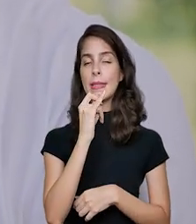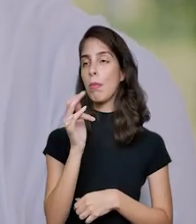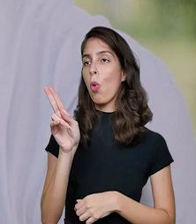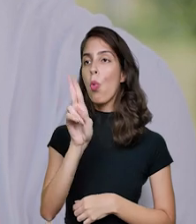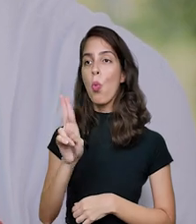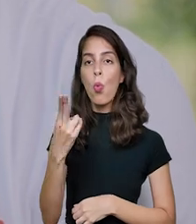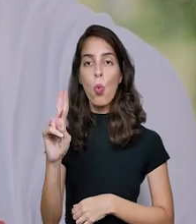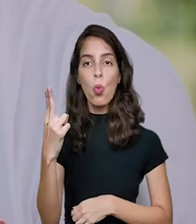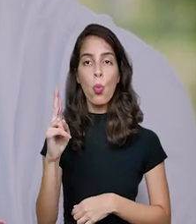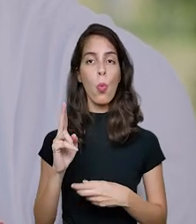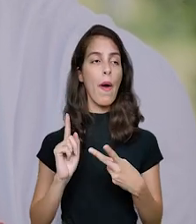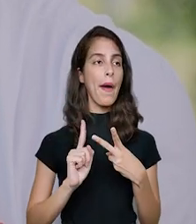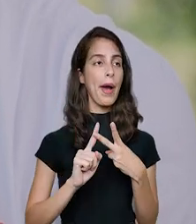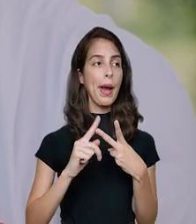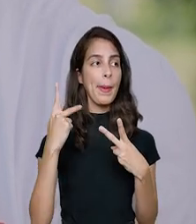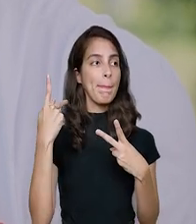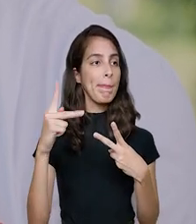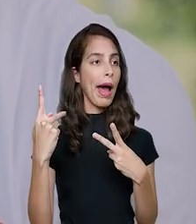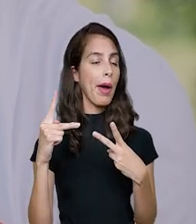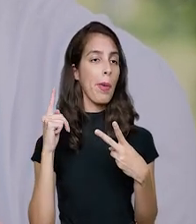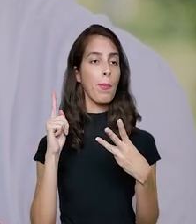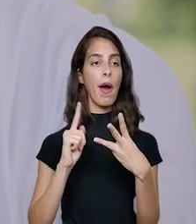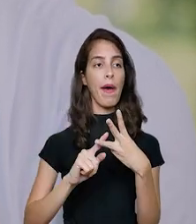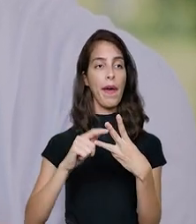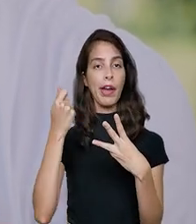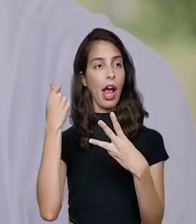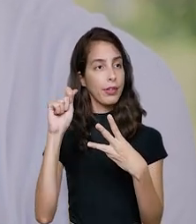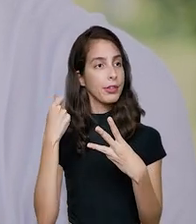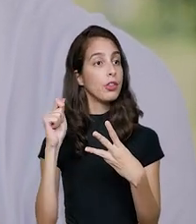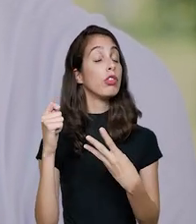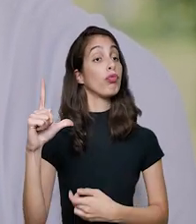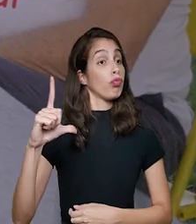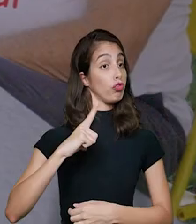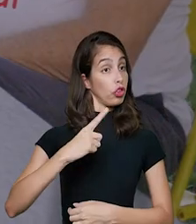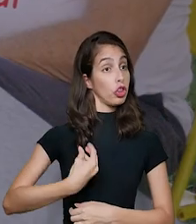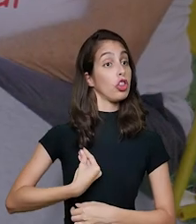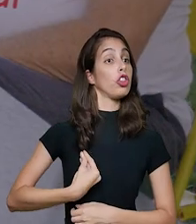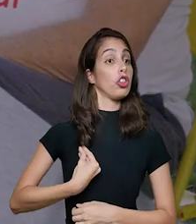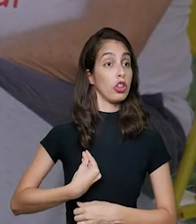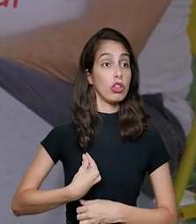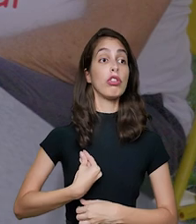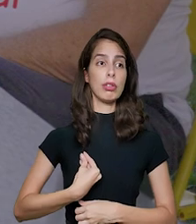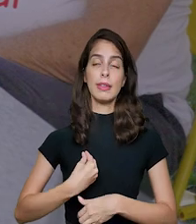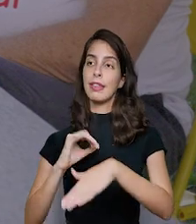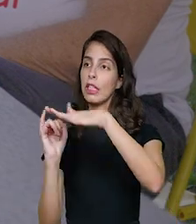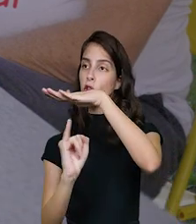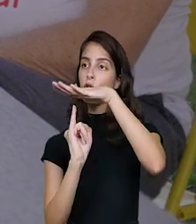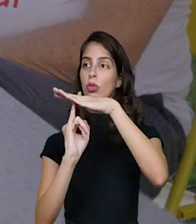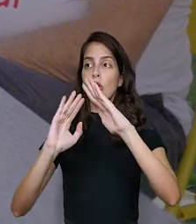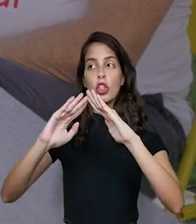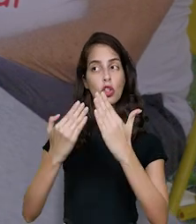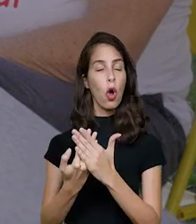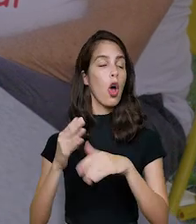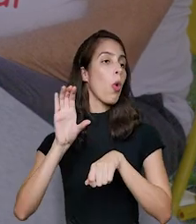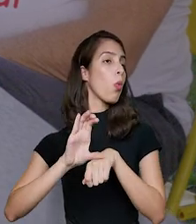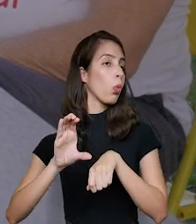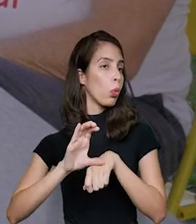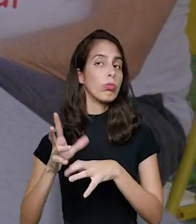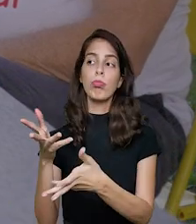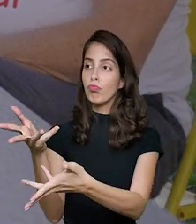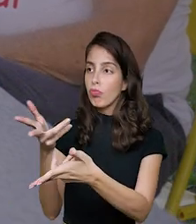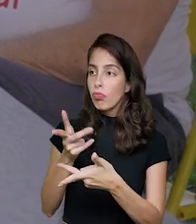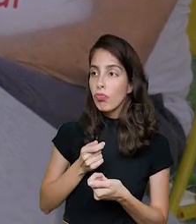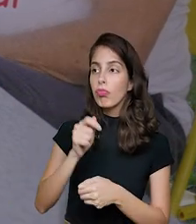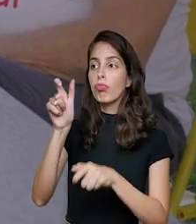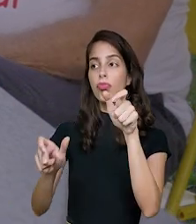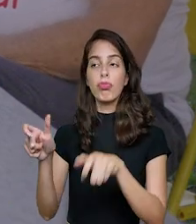enfim outras eh eh eh assim escolas que trabalha com essa perspectiva né do do ser uma uma escola